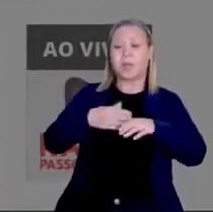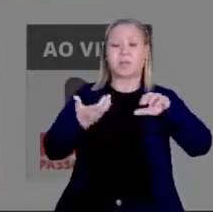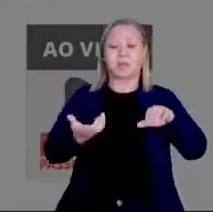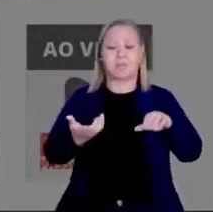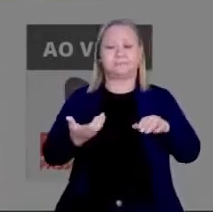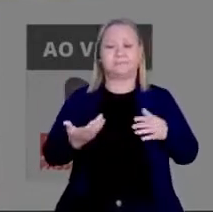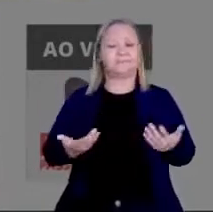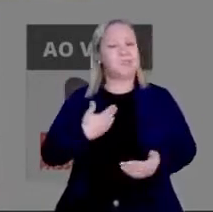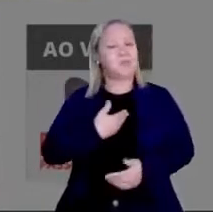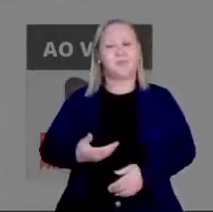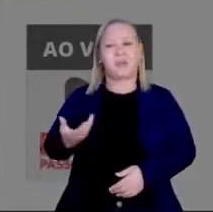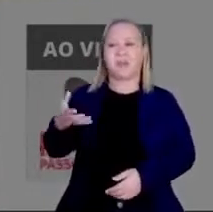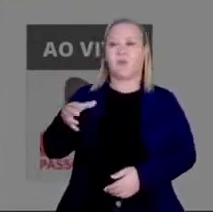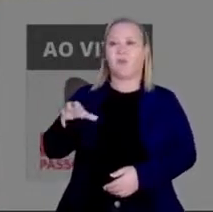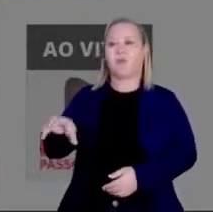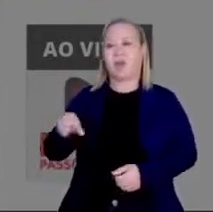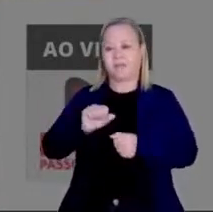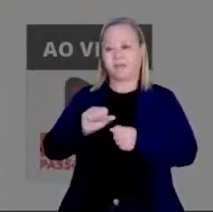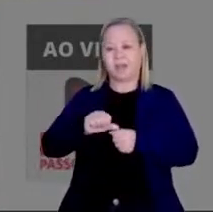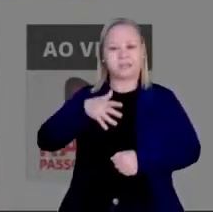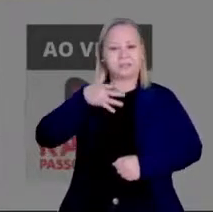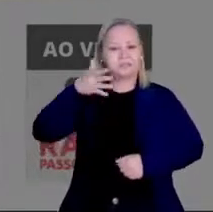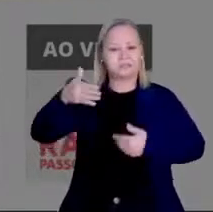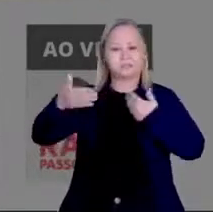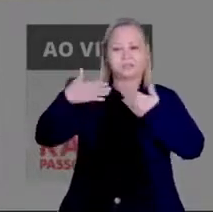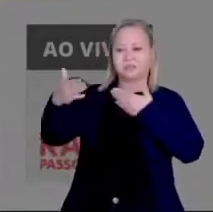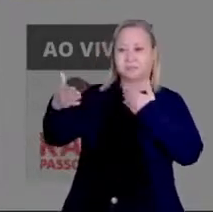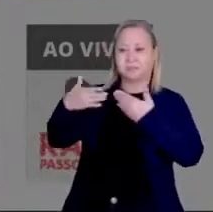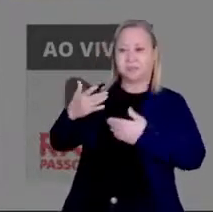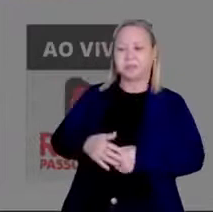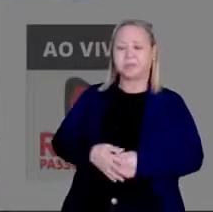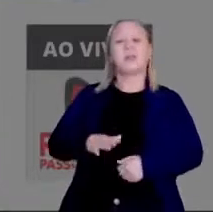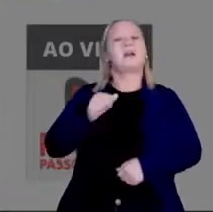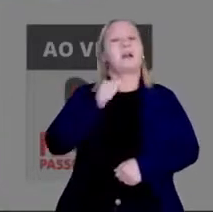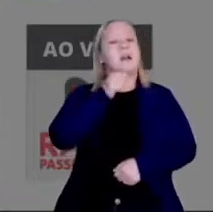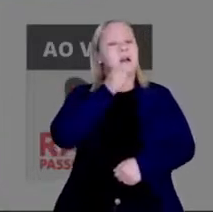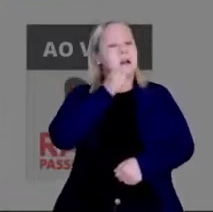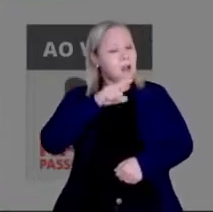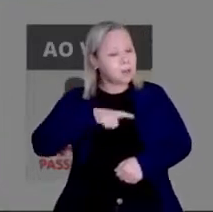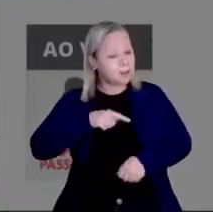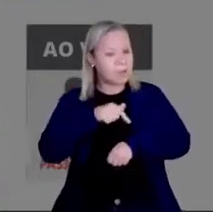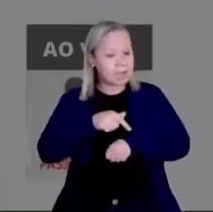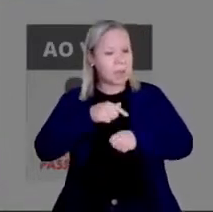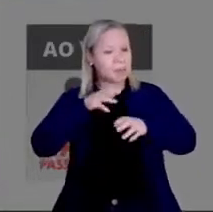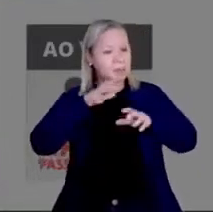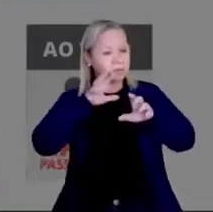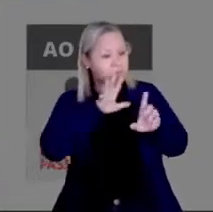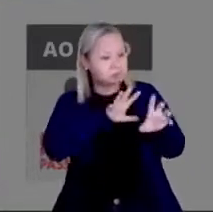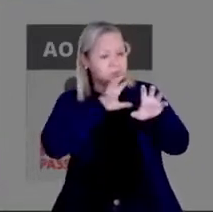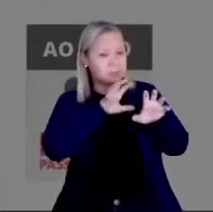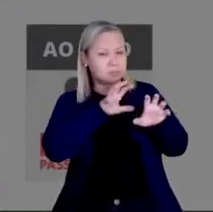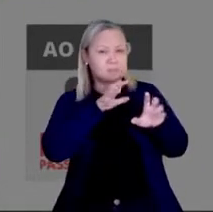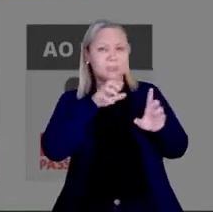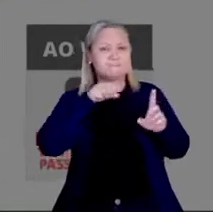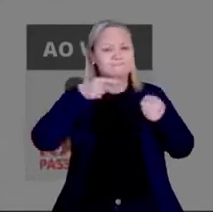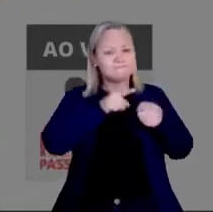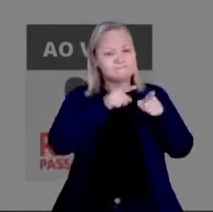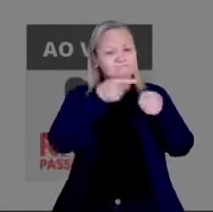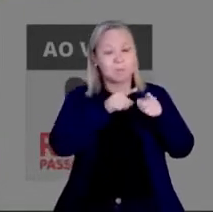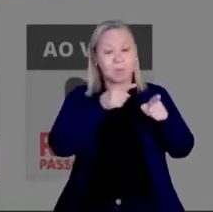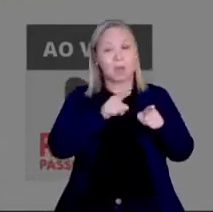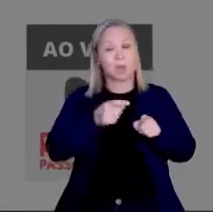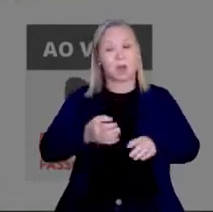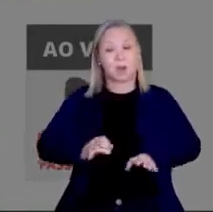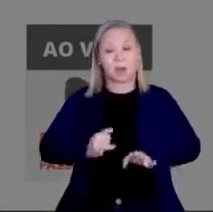produzir energia, mas a água para ajudar no processo de irrigação do pequeno e médio produtor rural, a água para ajudar na questão